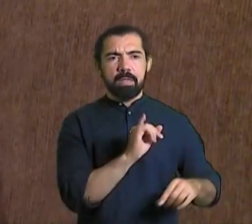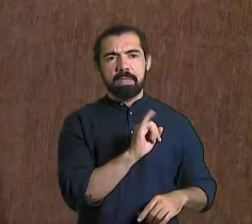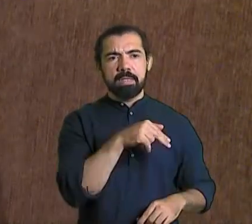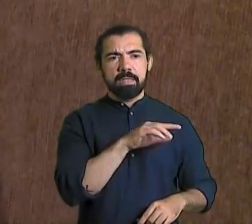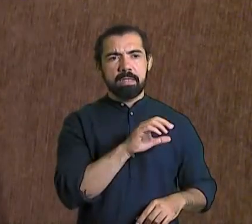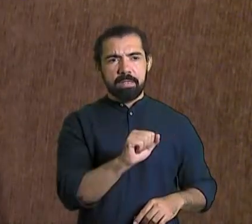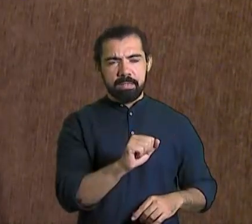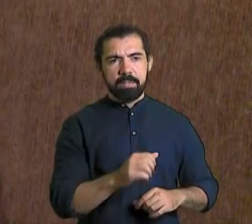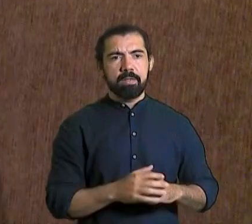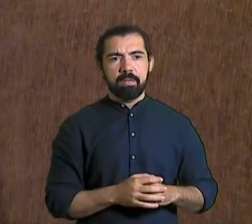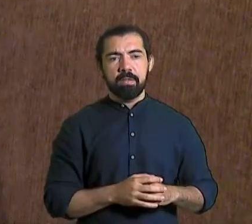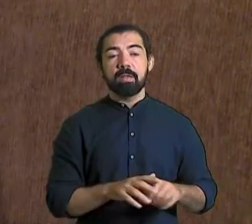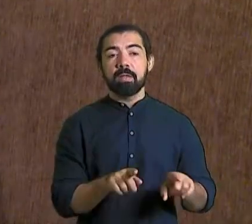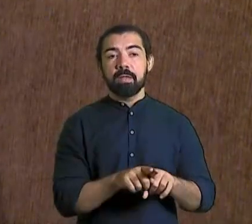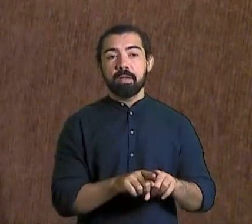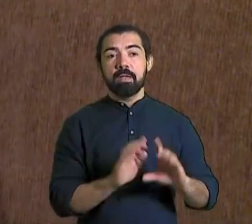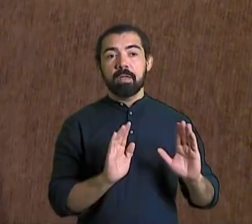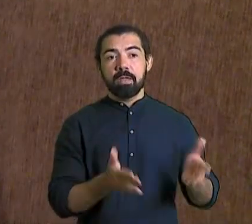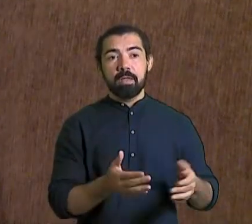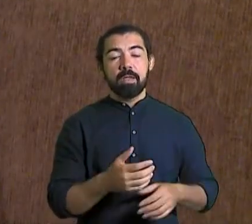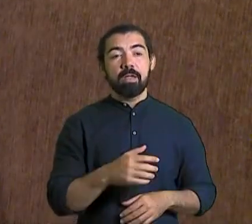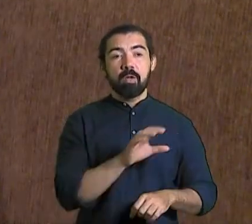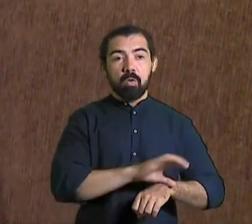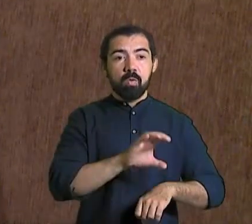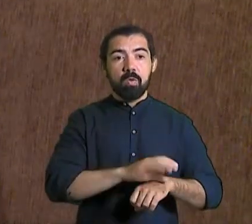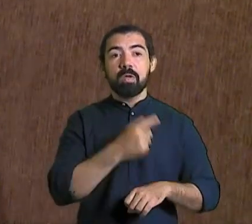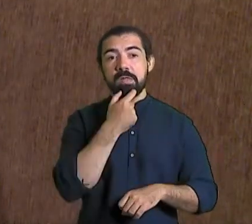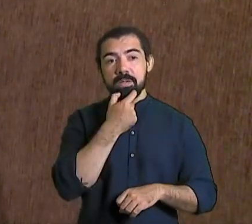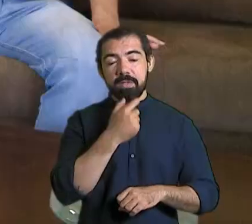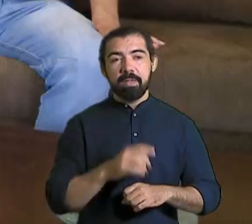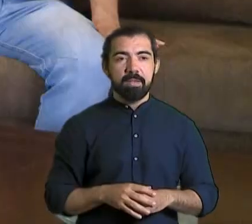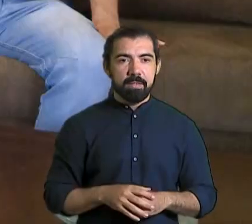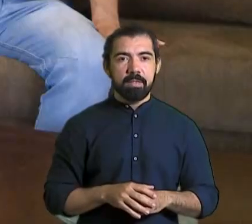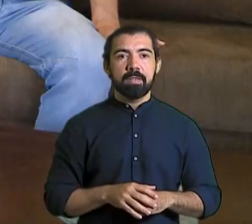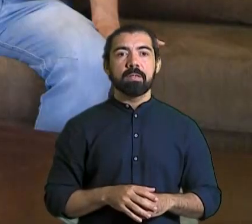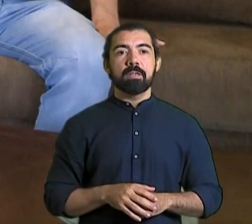indústria de biscoito, tinha trabalhado em um curso de inglês e